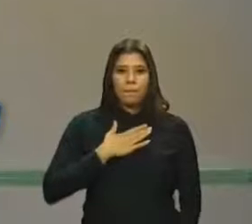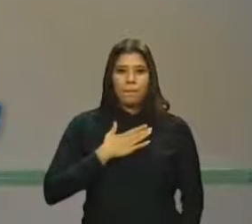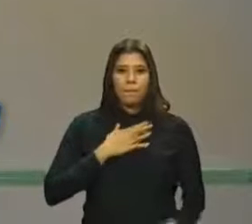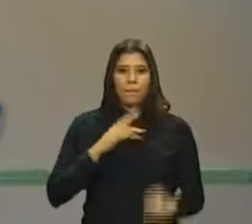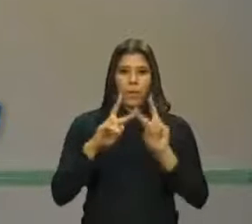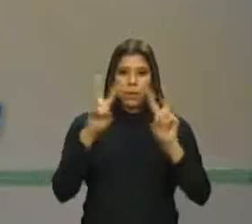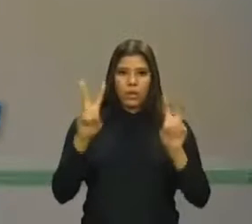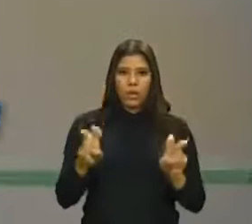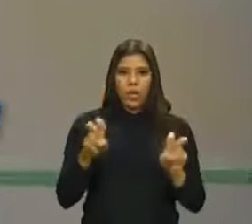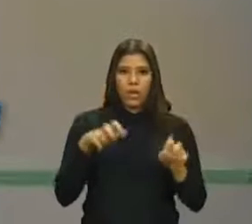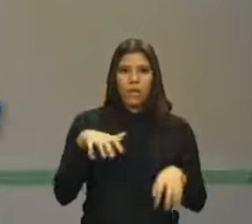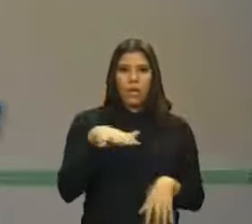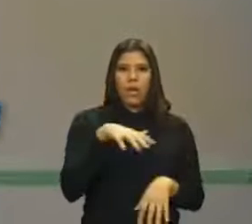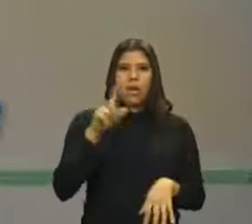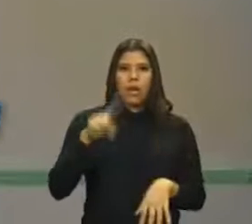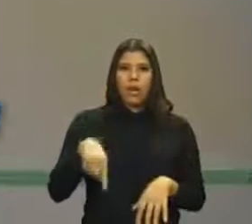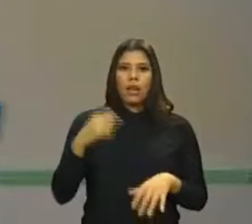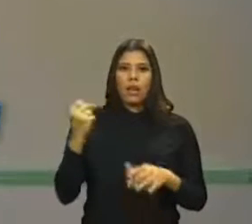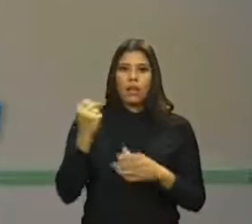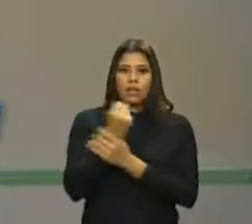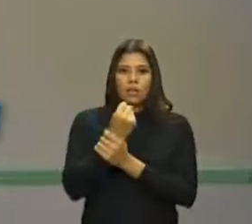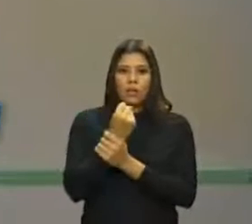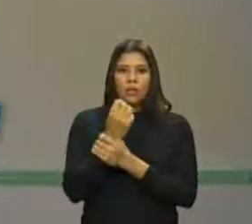segurança. Segurança das famílias.